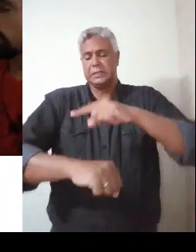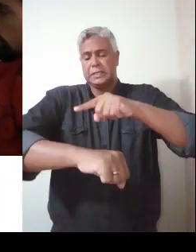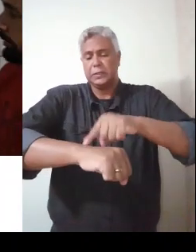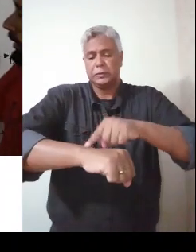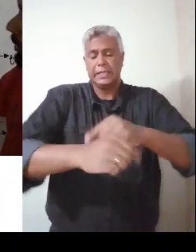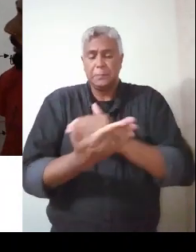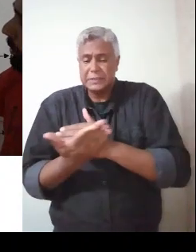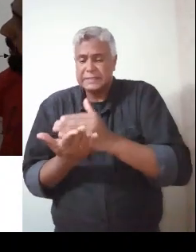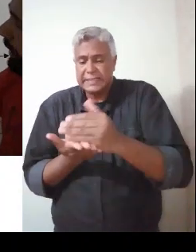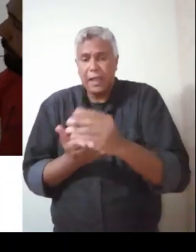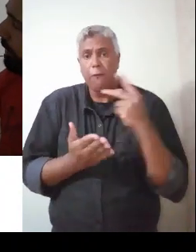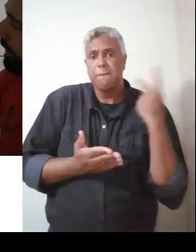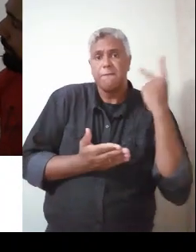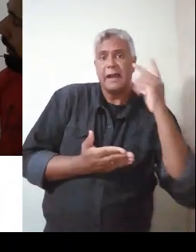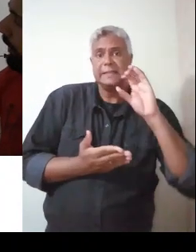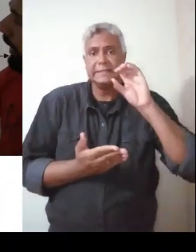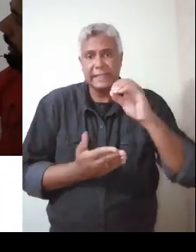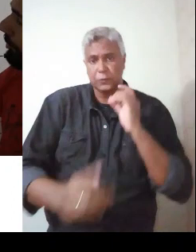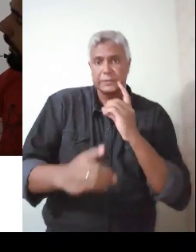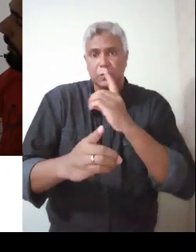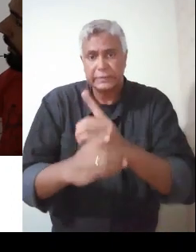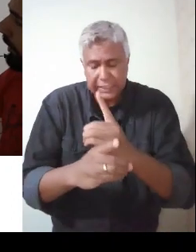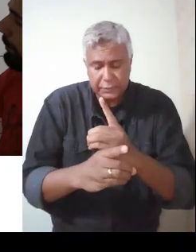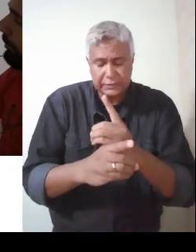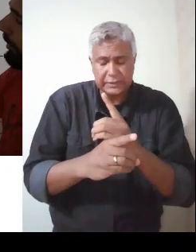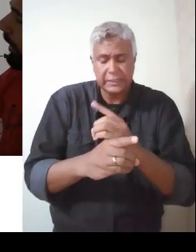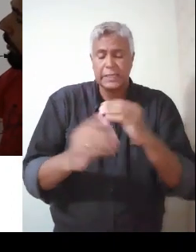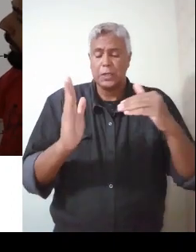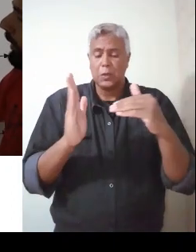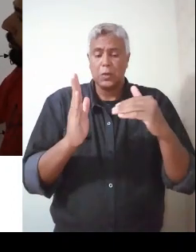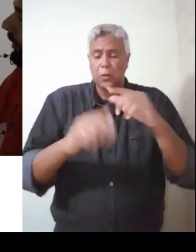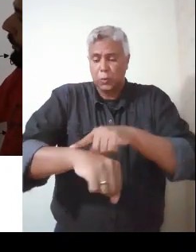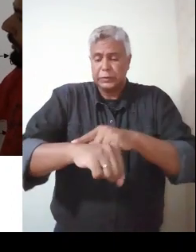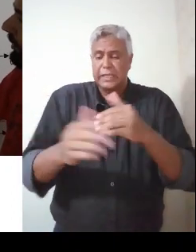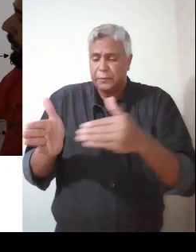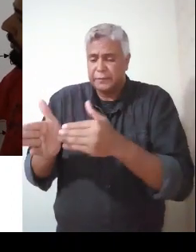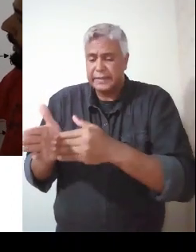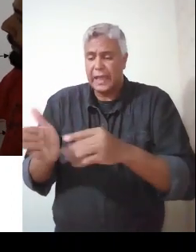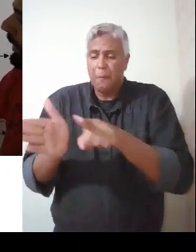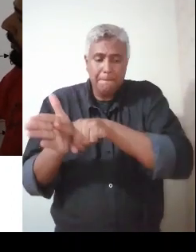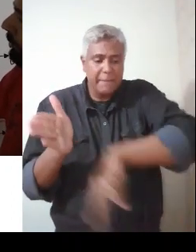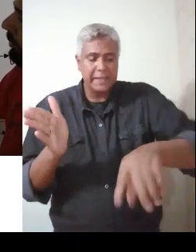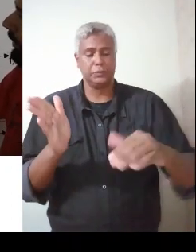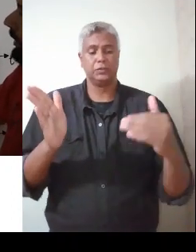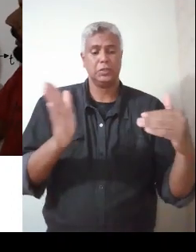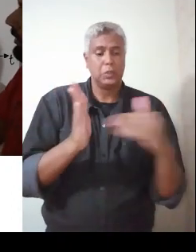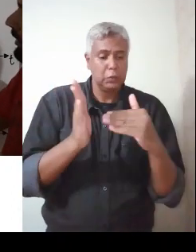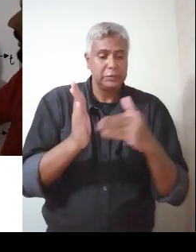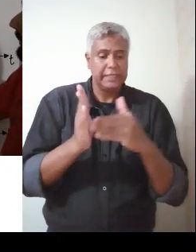vale 0, nós encontramos que a diferença tempo final menos tempo inicial será